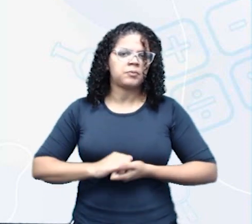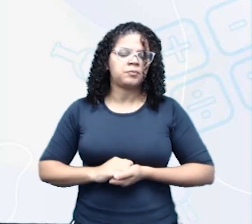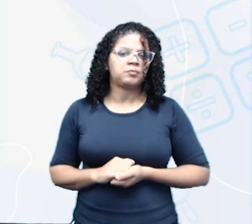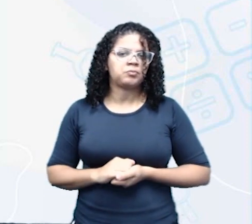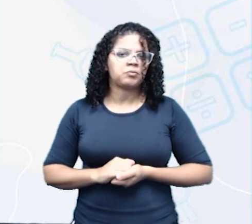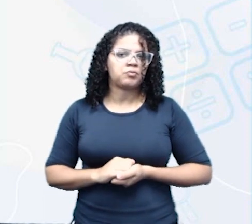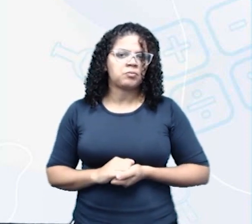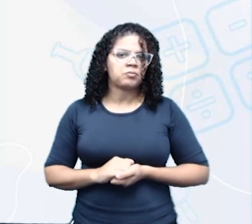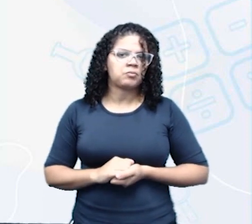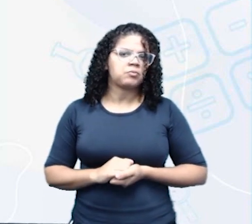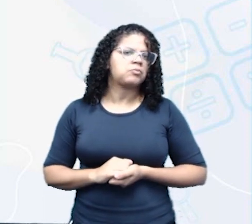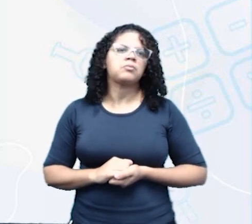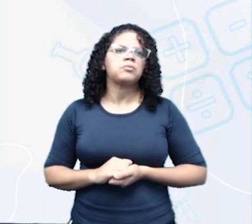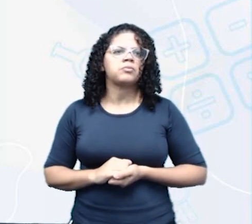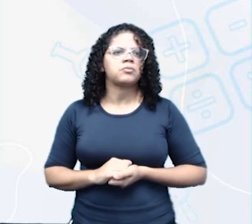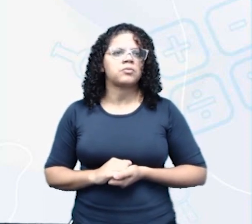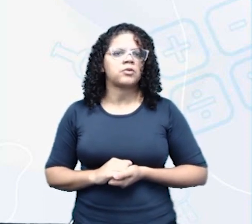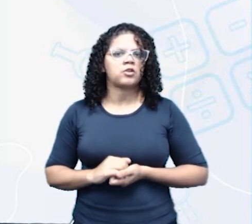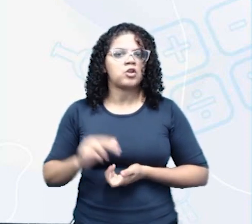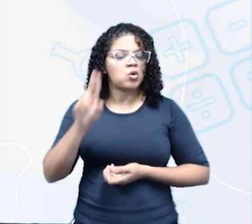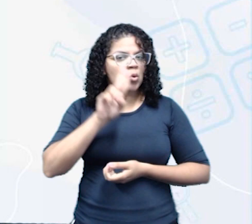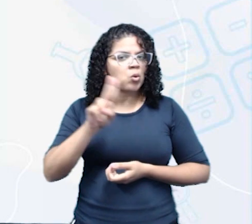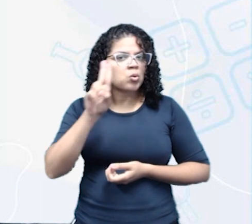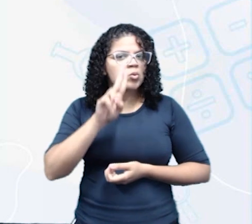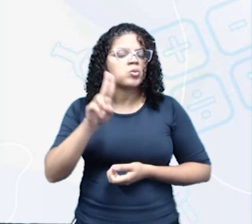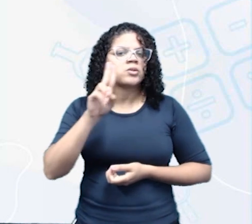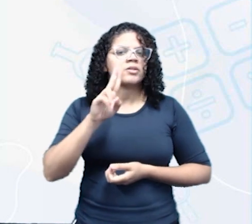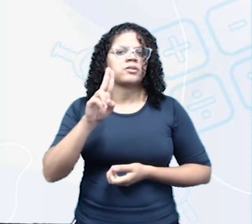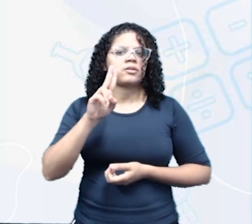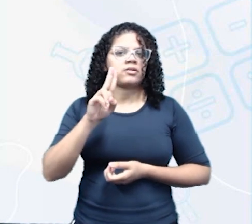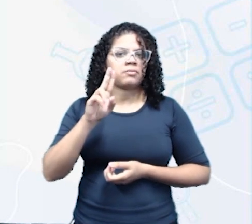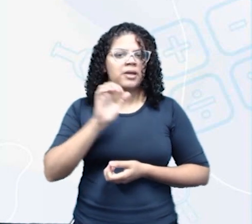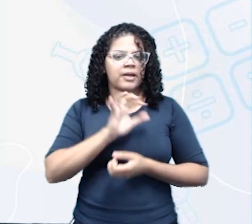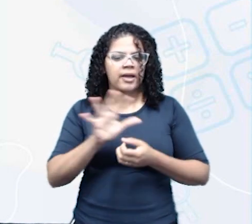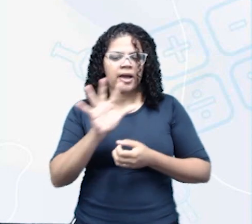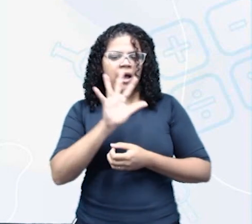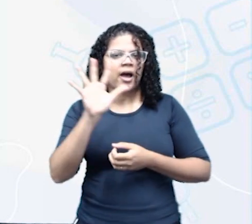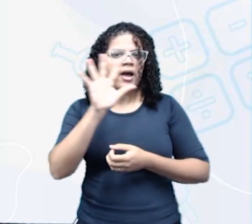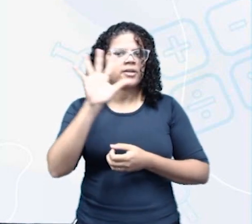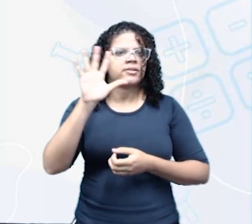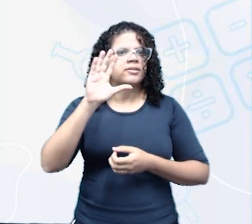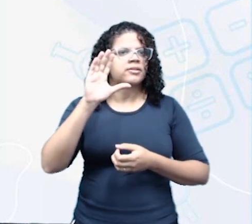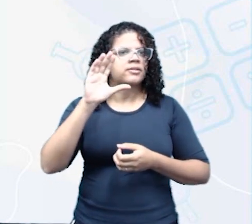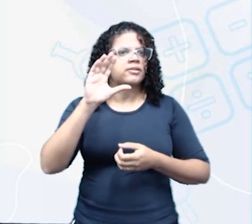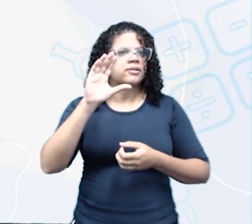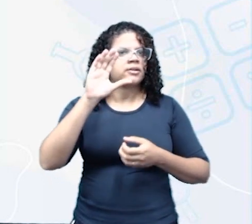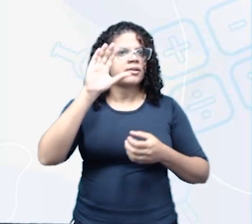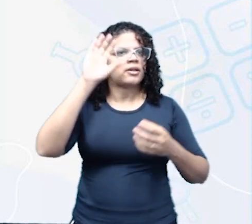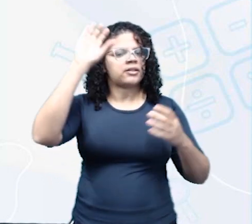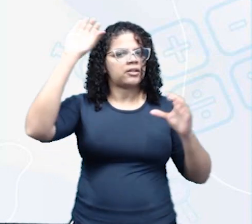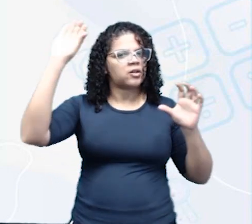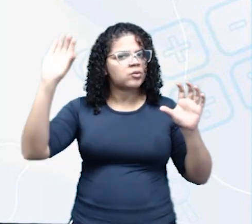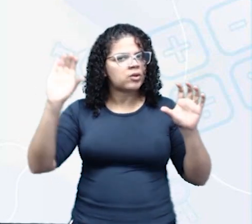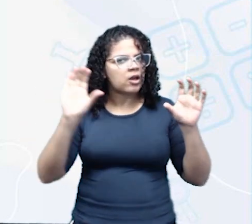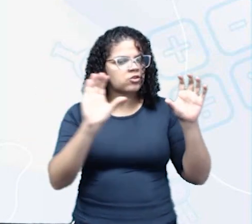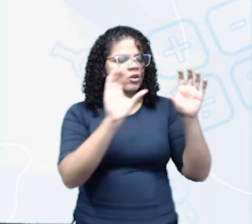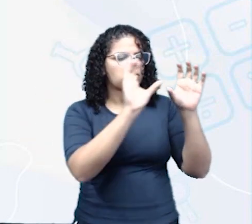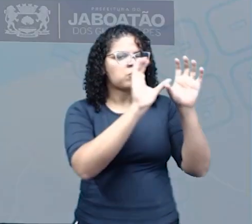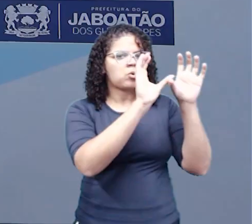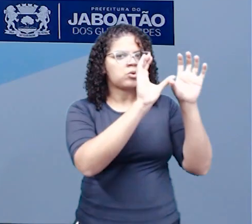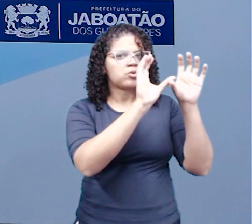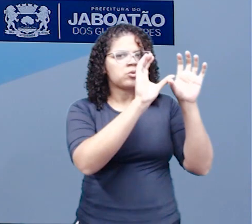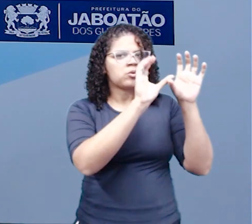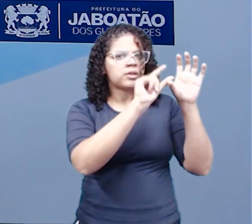um sistema aqui que usa gases também, né? Você está vendo entrando gás carbônico e saindo